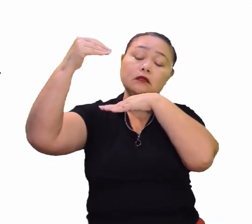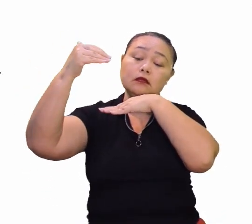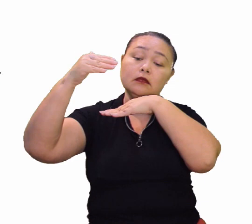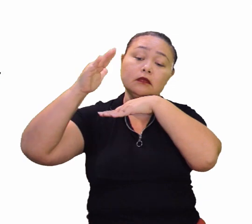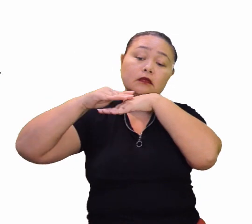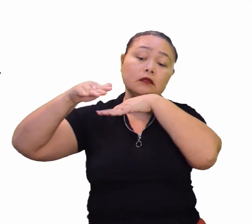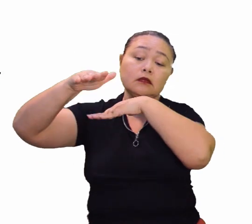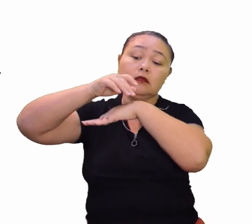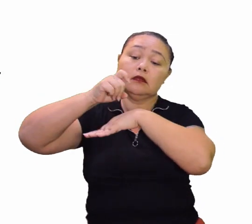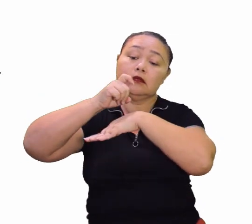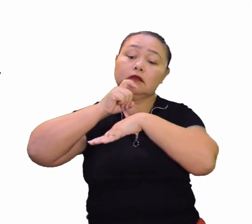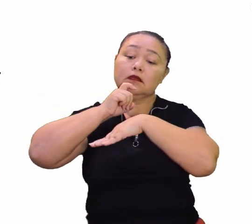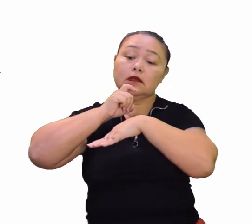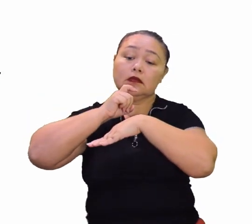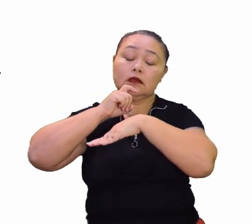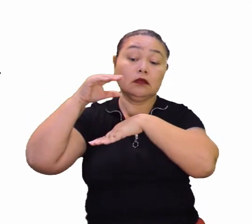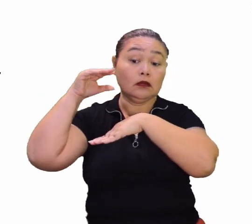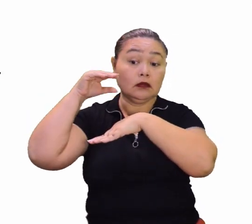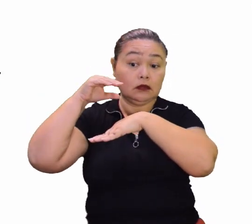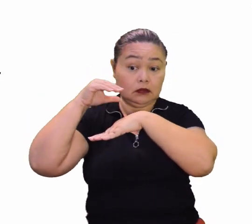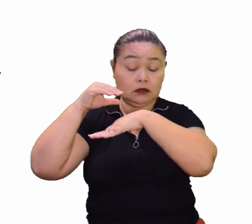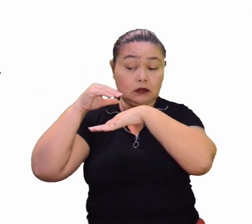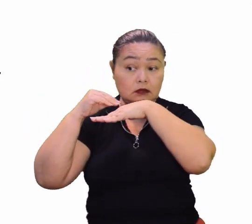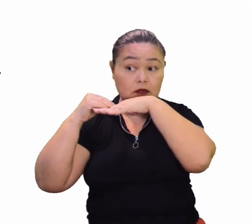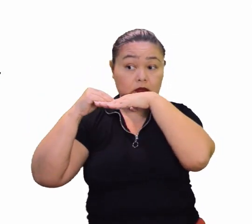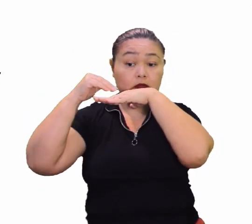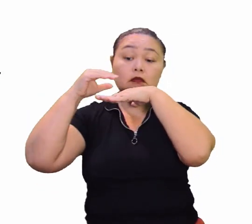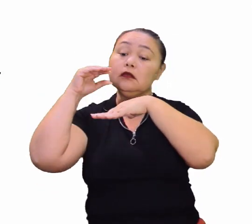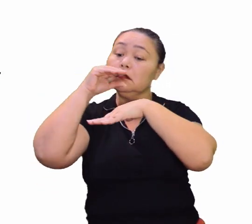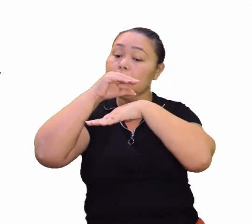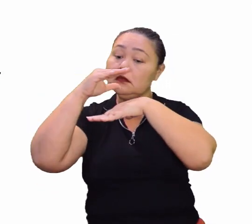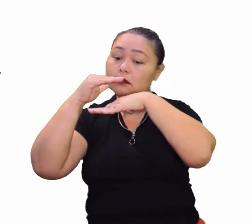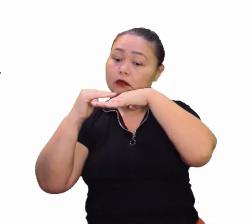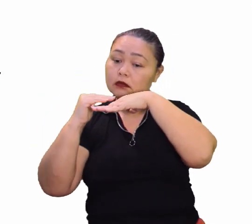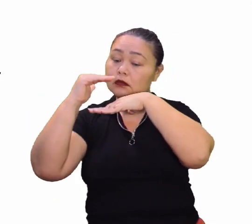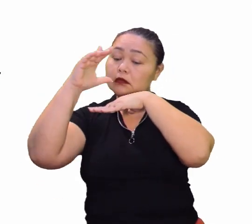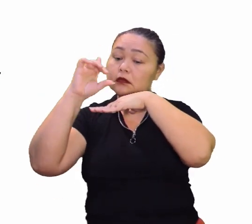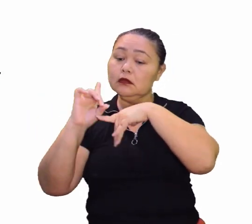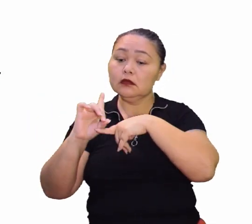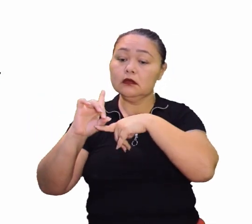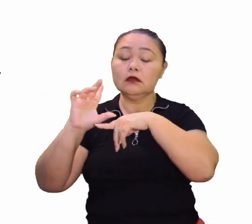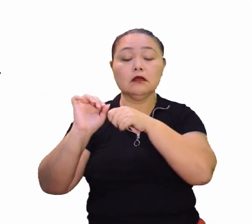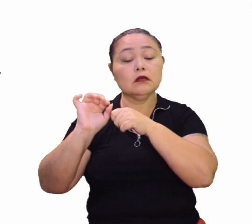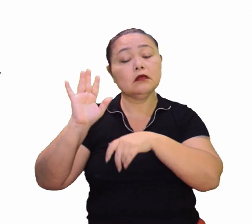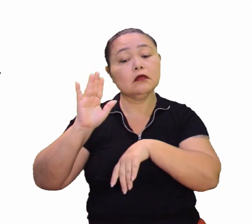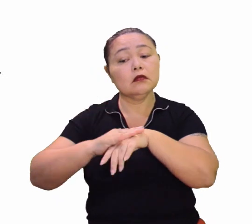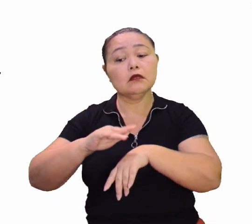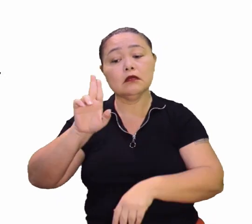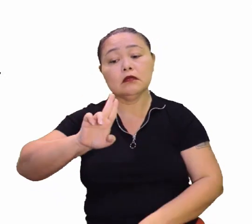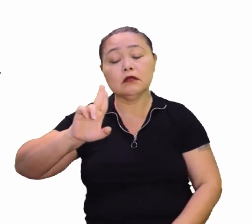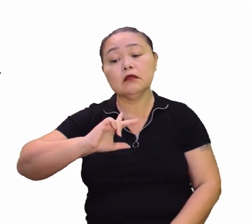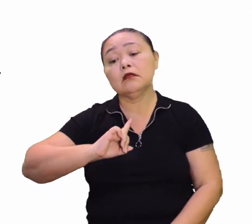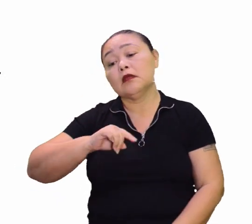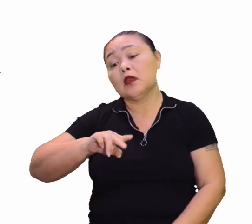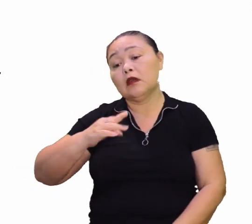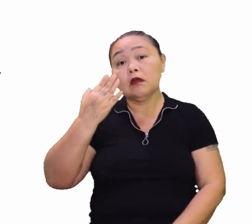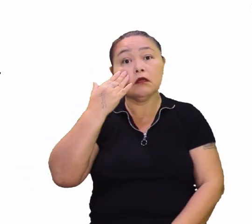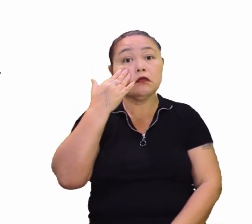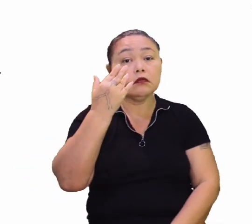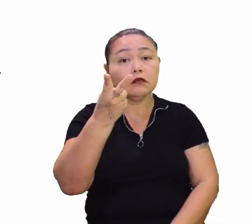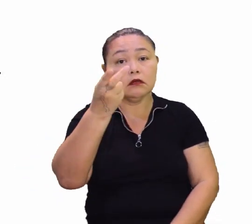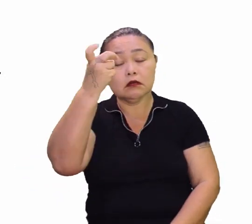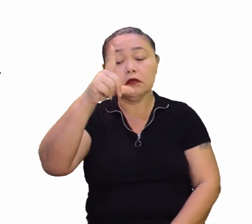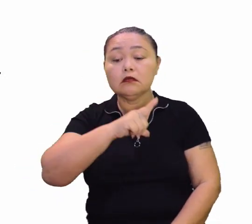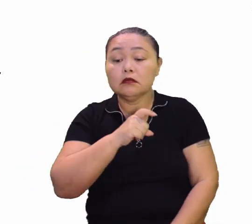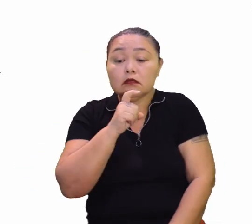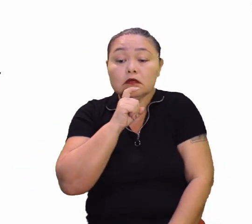uma camada de ar quente, que é menos densa. Por isso que é mais comum no inverno. Então, quando a